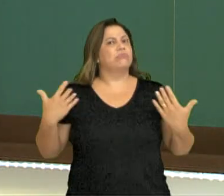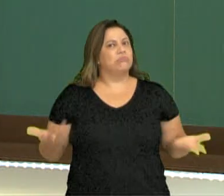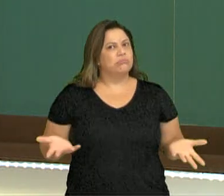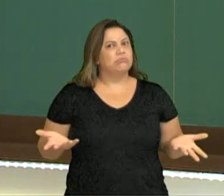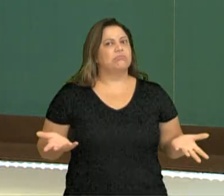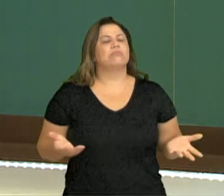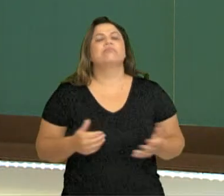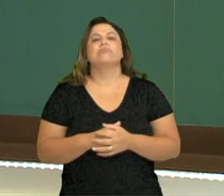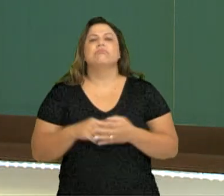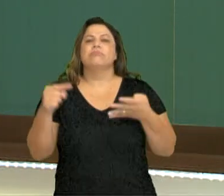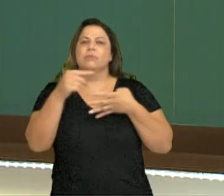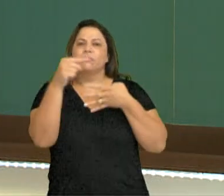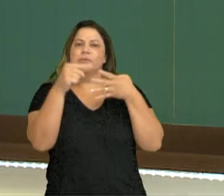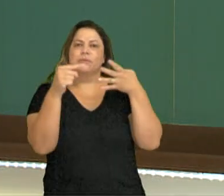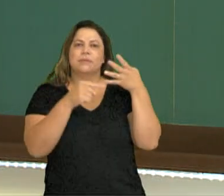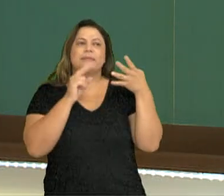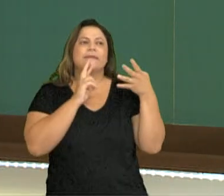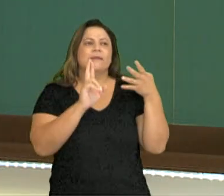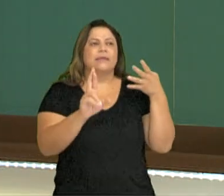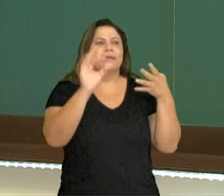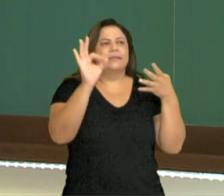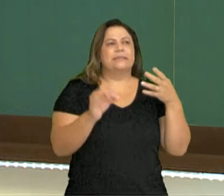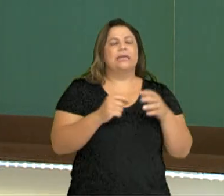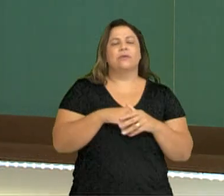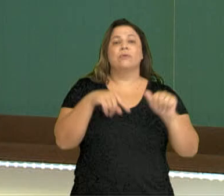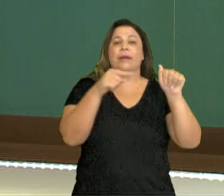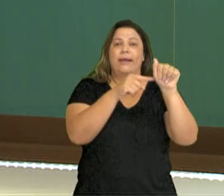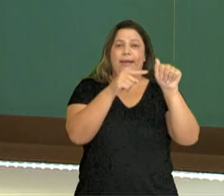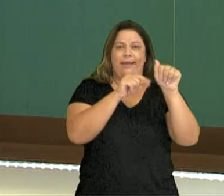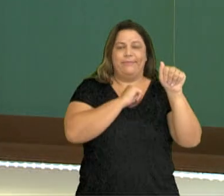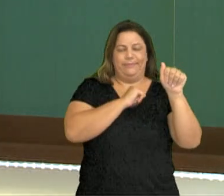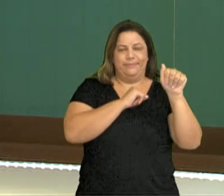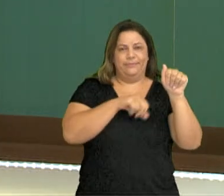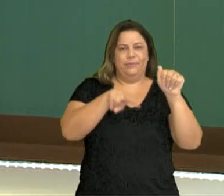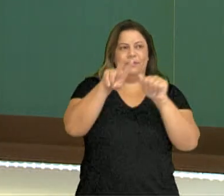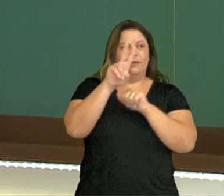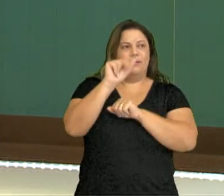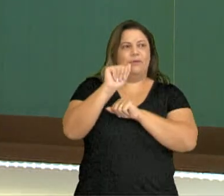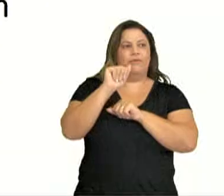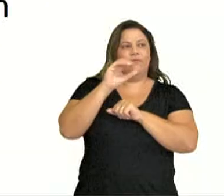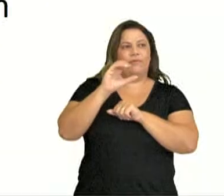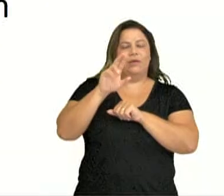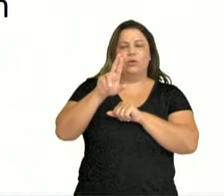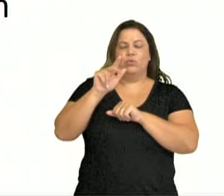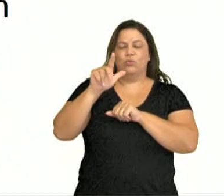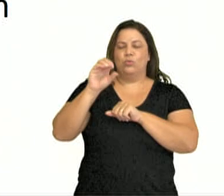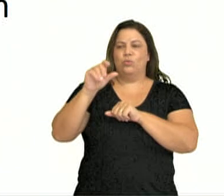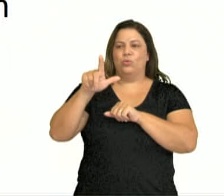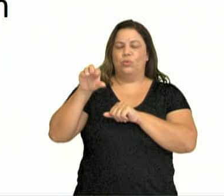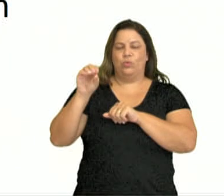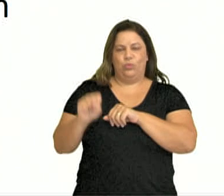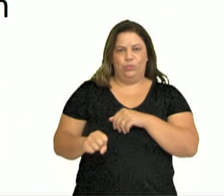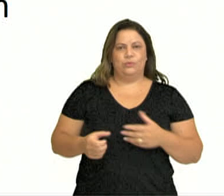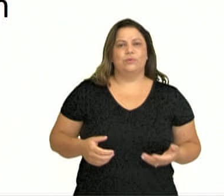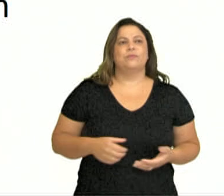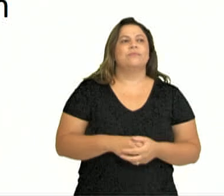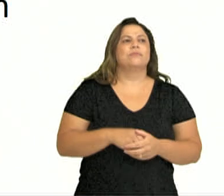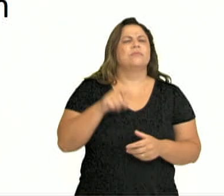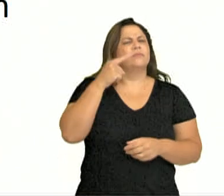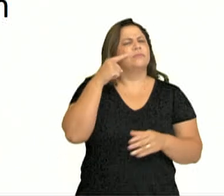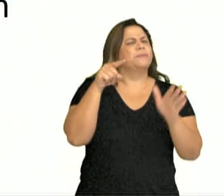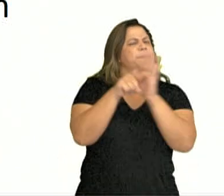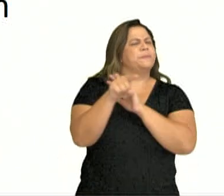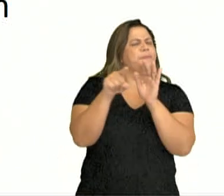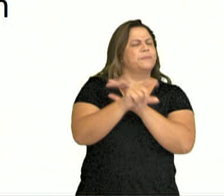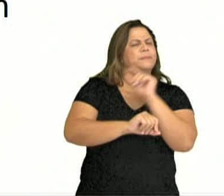D, cílios. E a resposta correta são os vacúolos contráteis. E vocês devem estar se